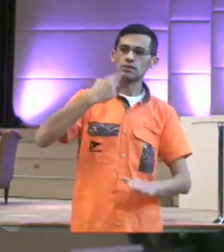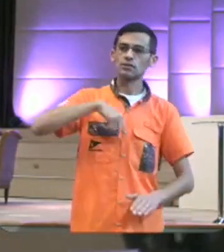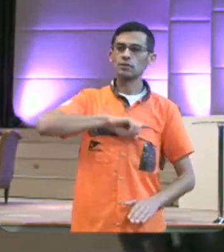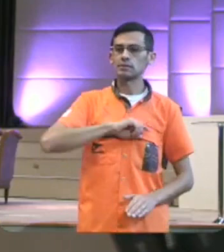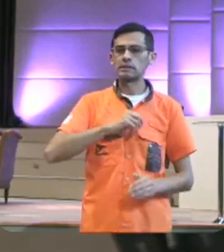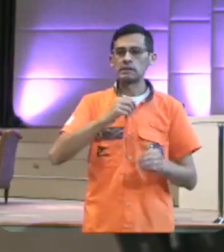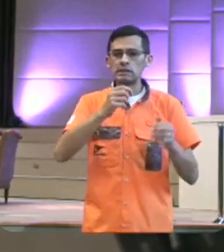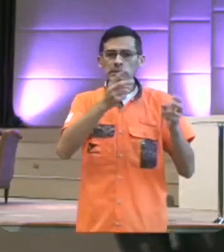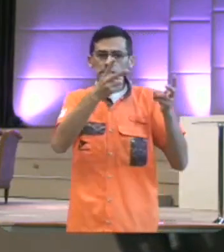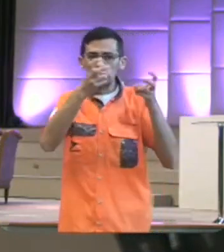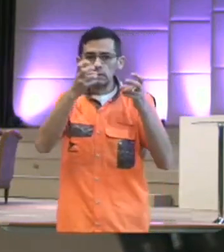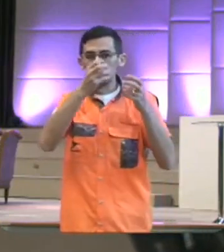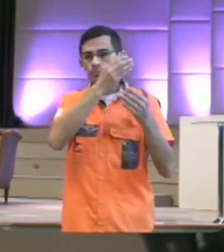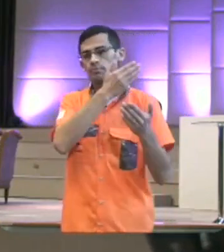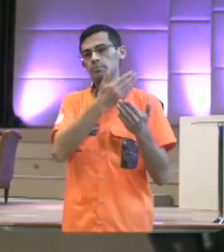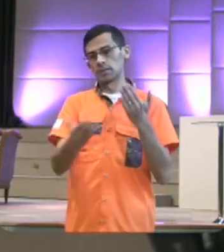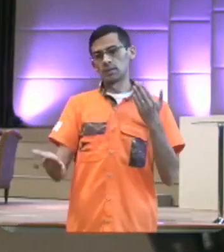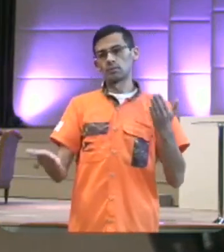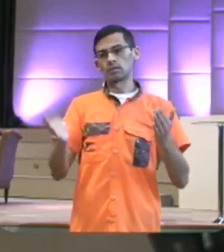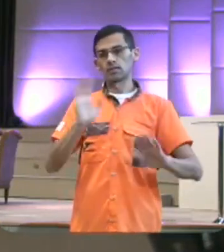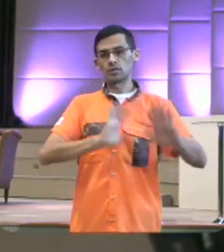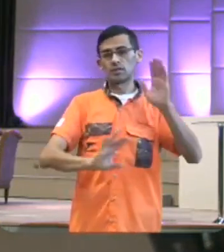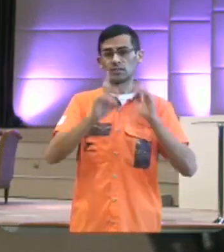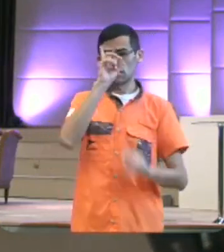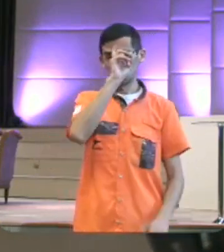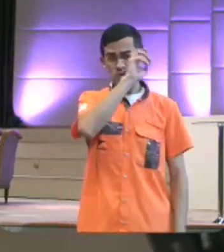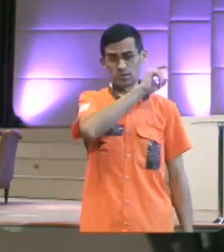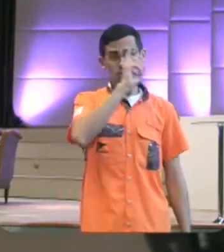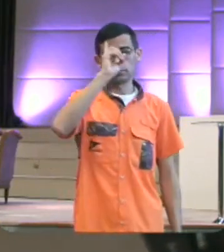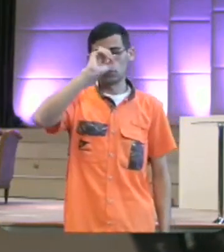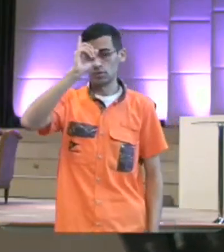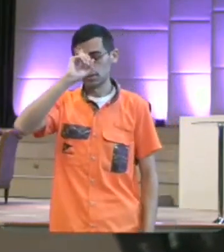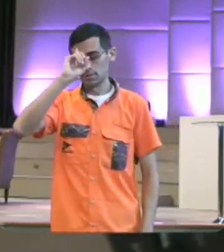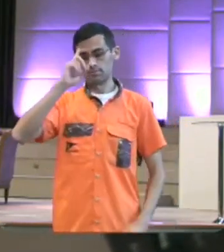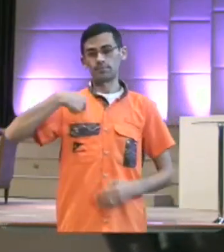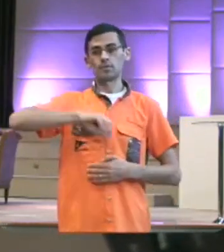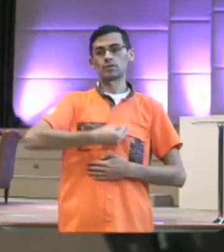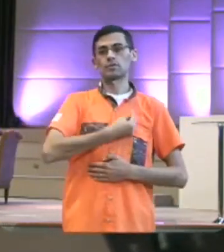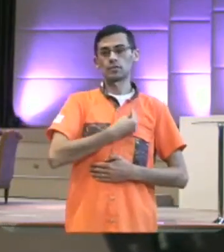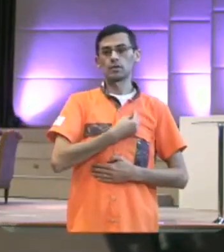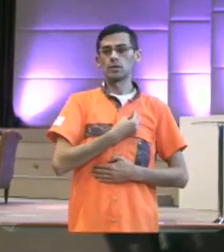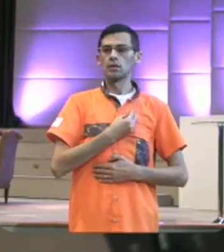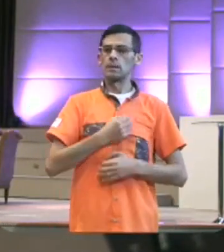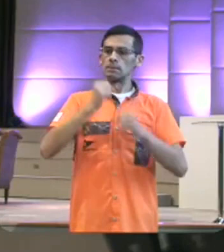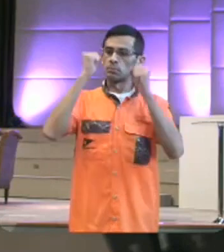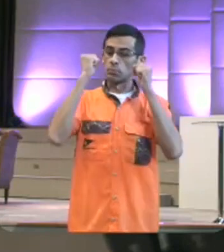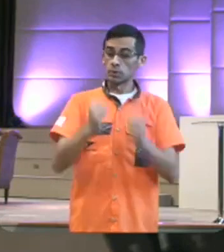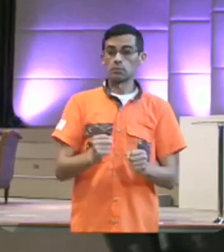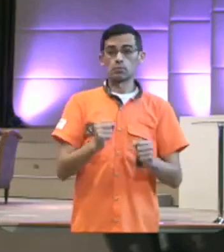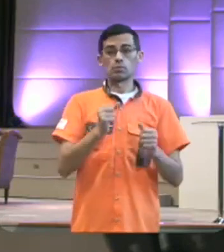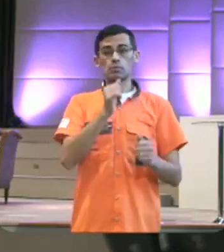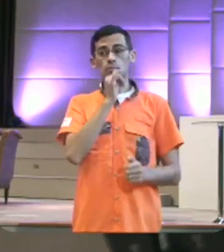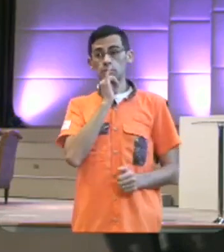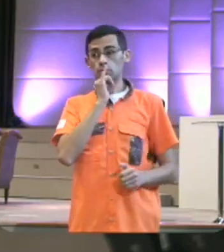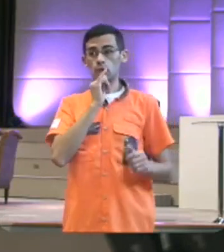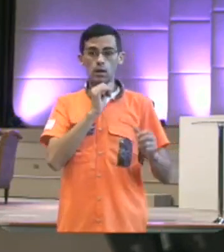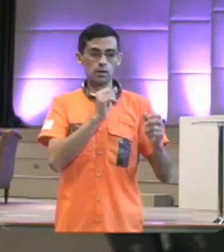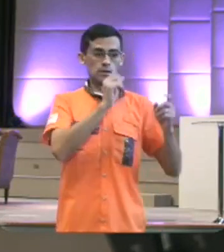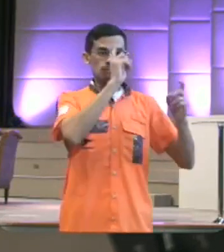a perspectiva aqui nos dias no dia a dia da nossa vida. É que nós podemos trocar a